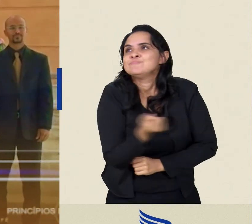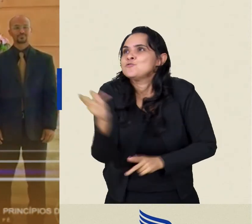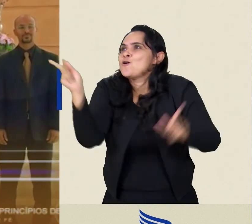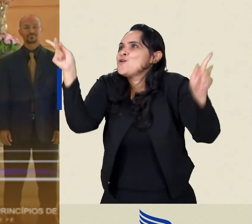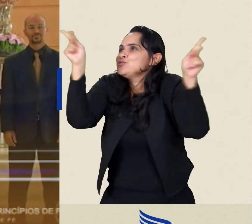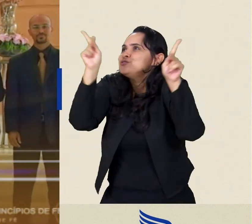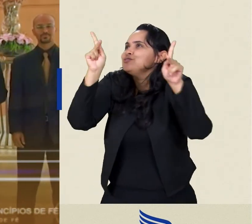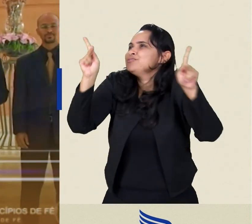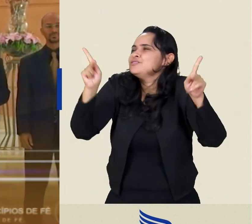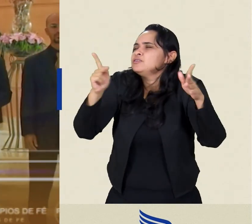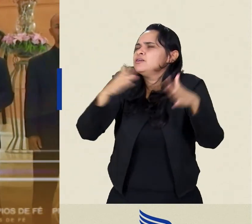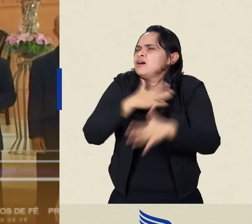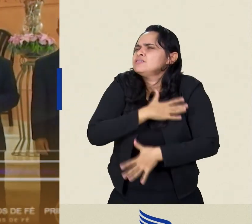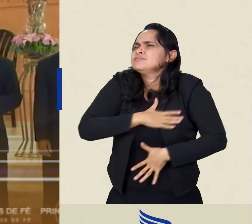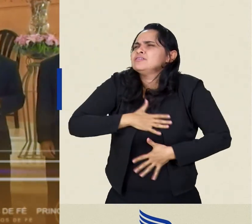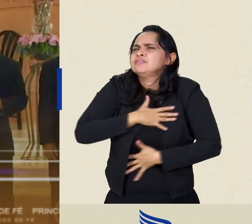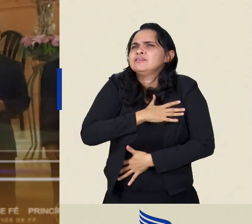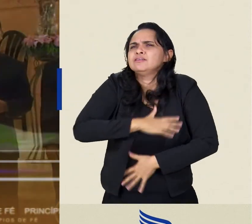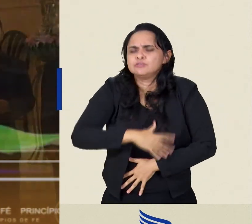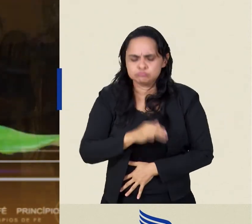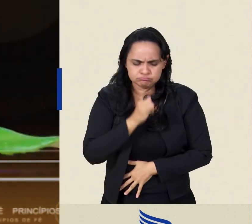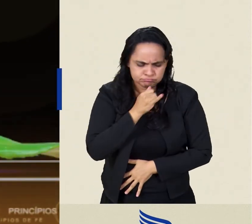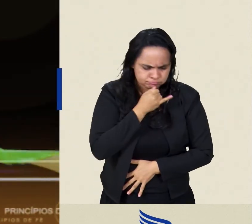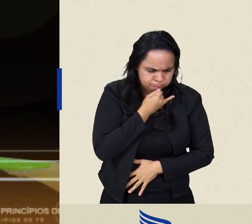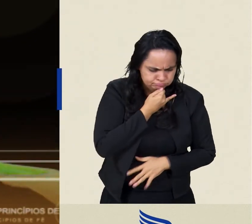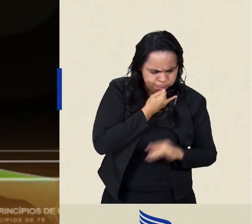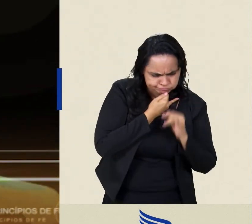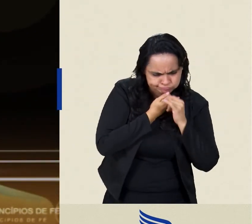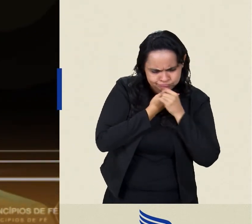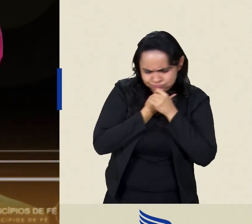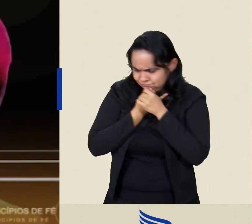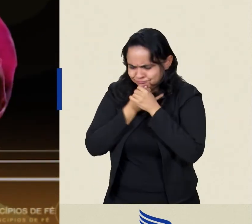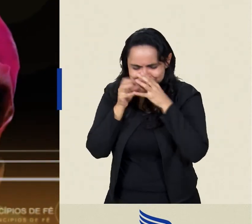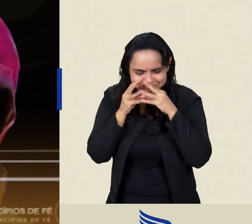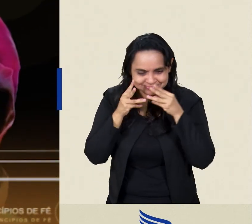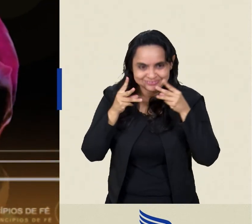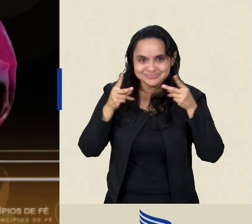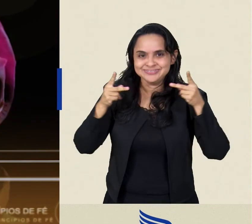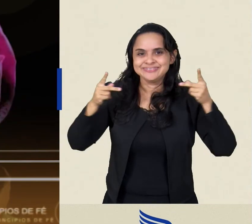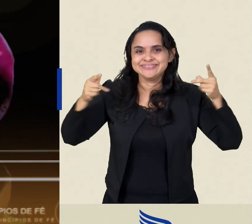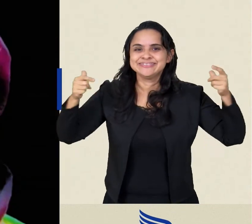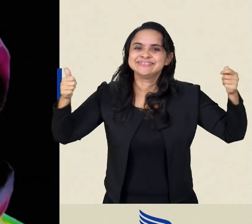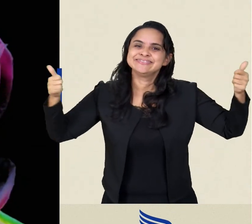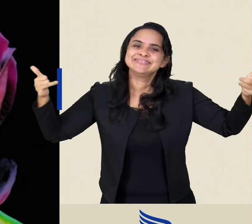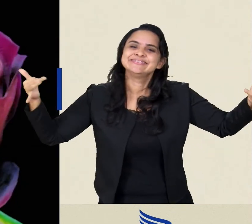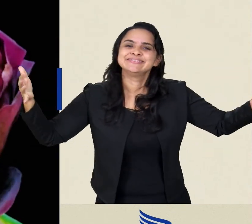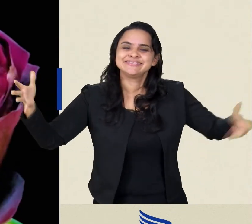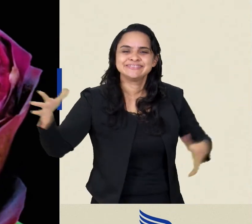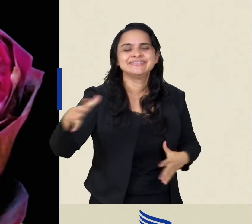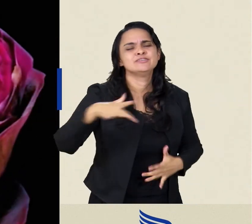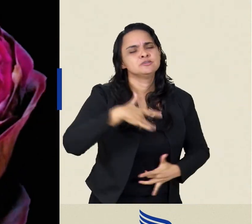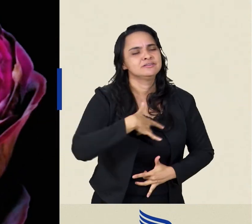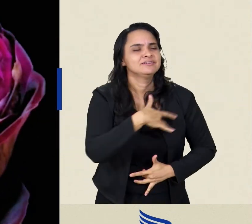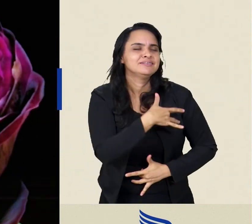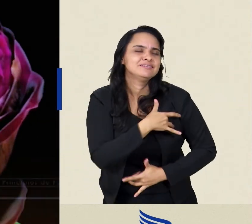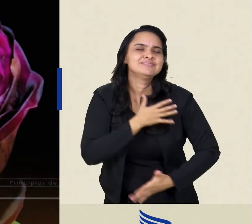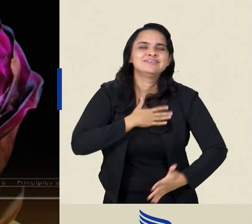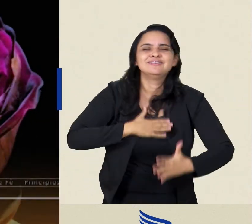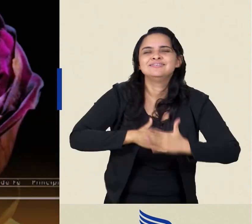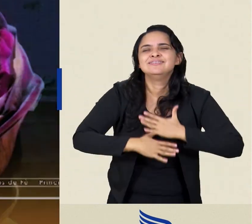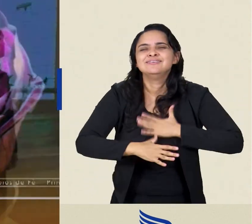e gozo conceder, amarguras desfazer